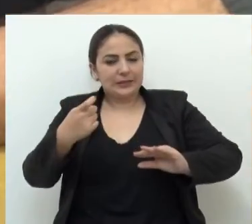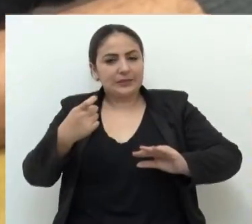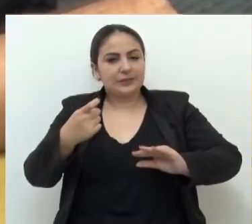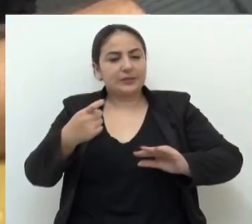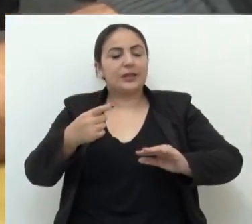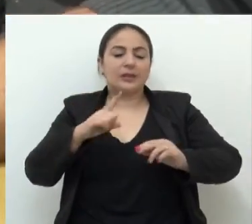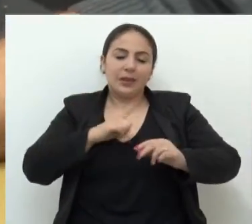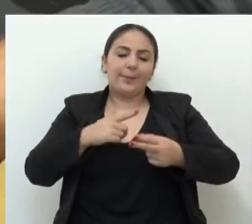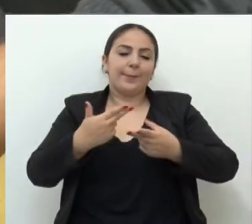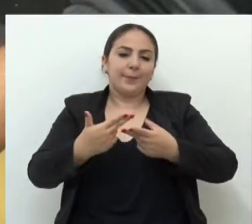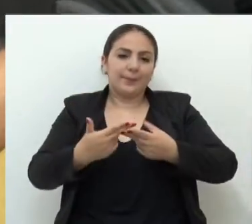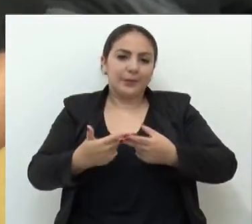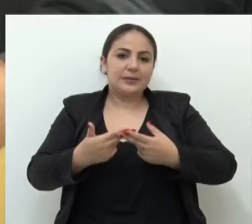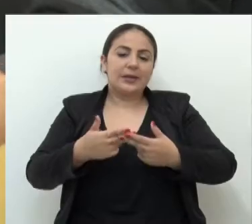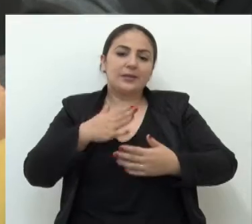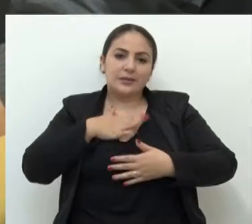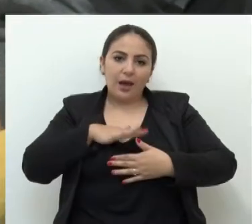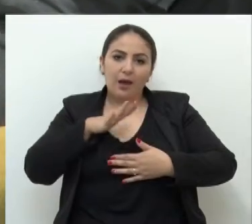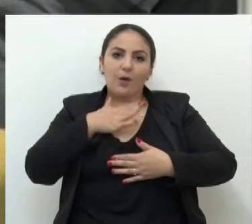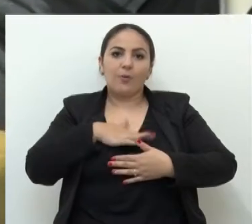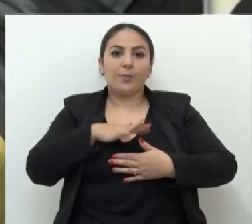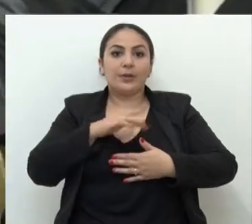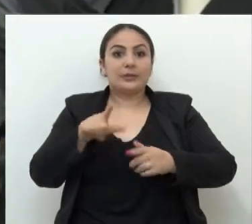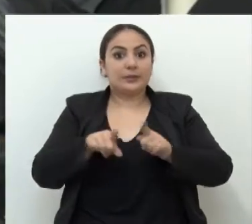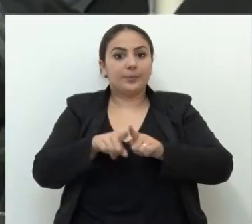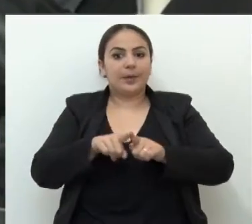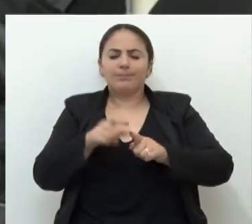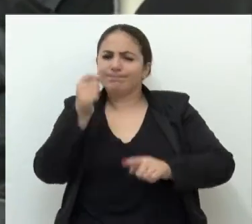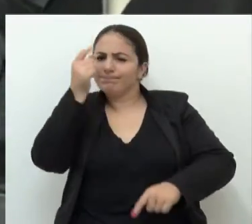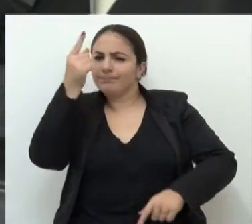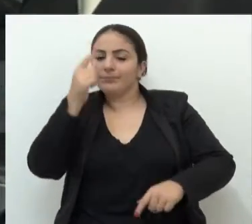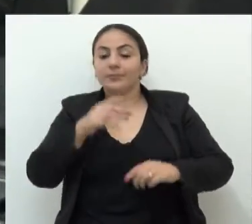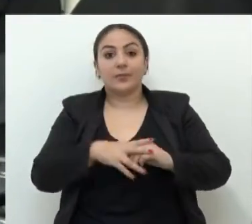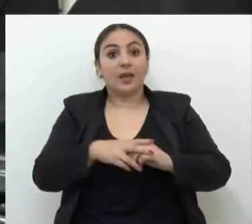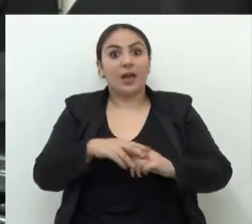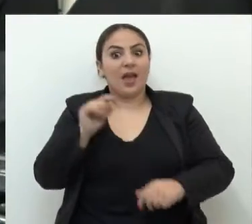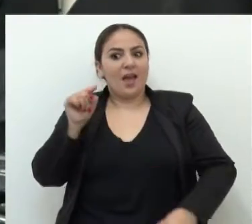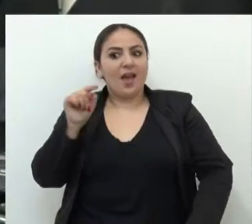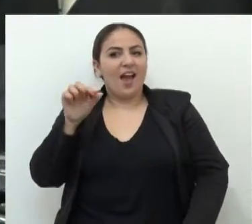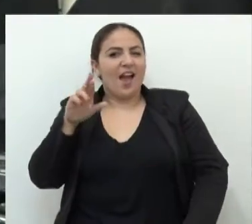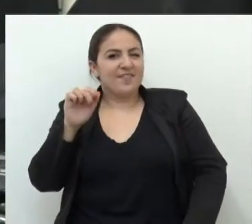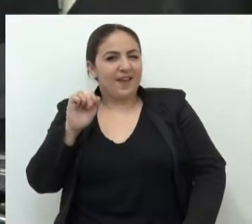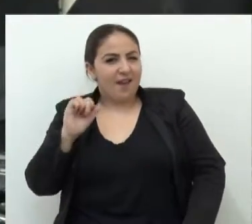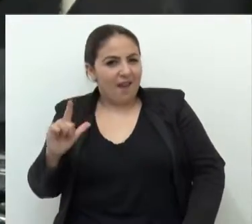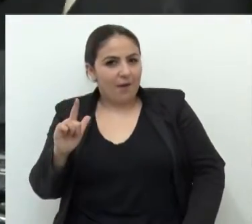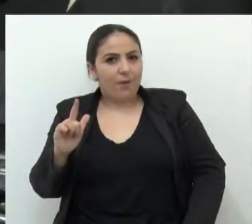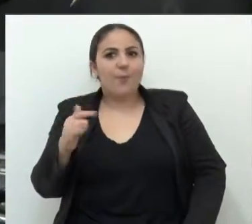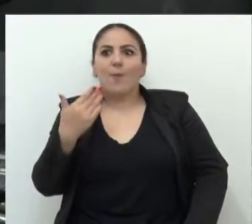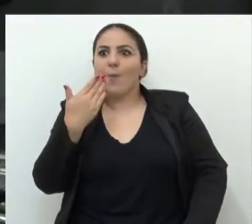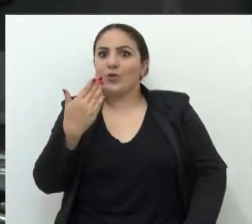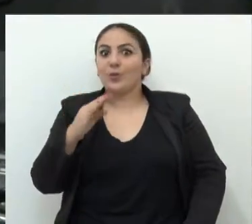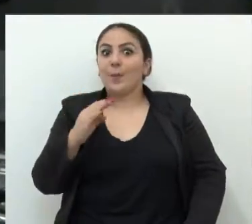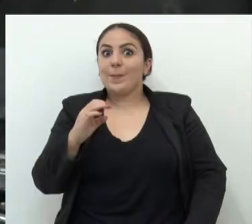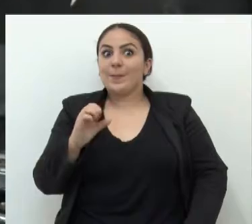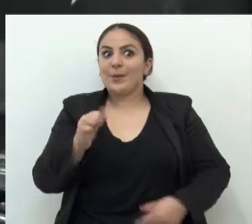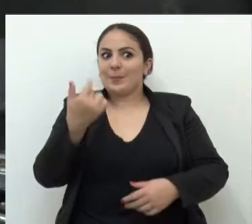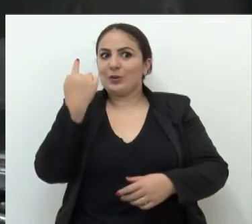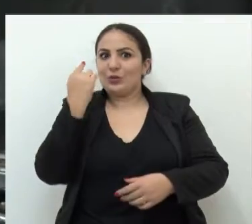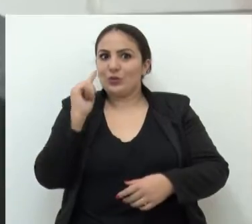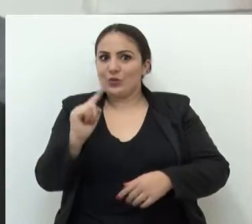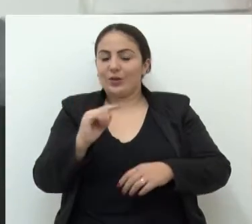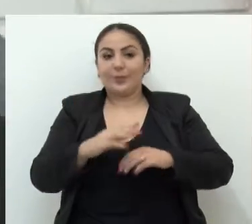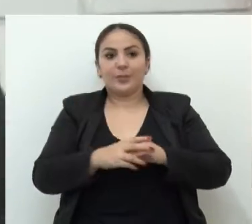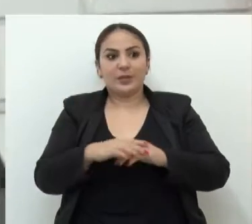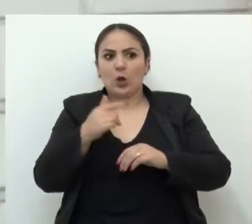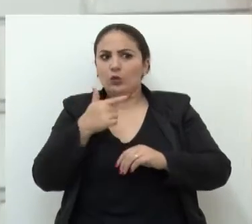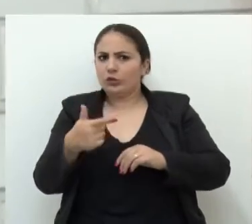interesse, paciência e criatividade. Requisitos que Rafael demonstrou desde o primeiro dia. Mesmo sem